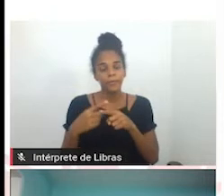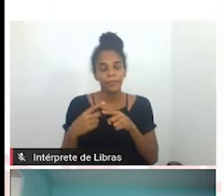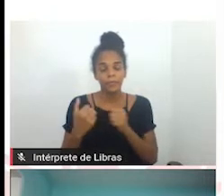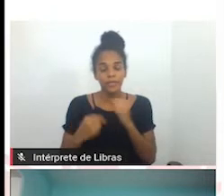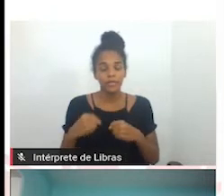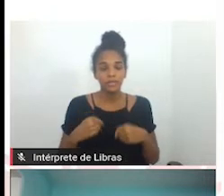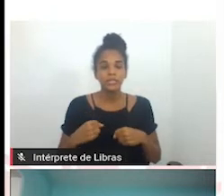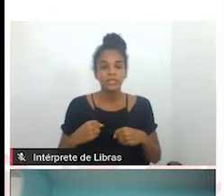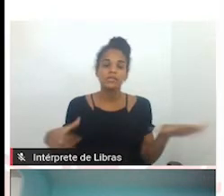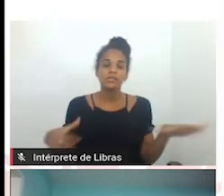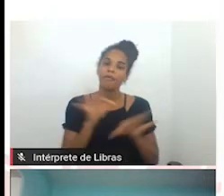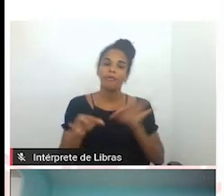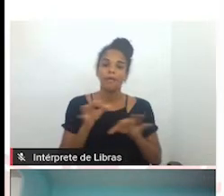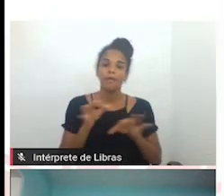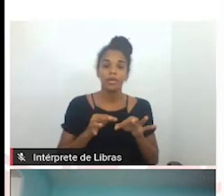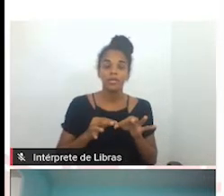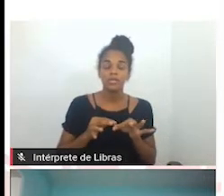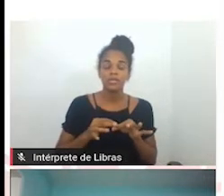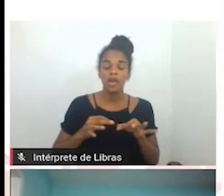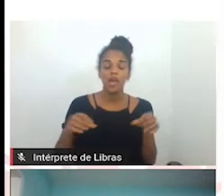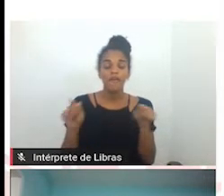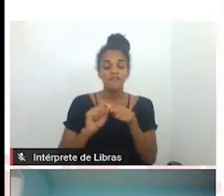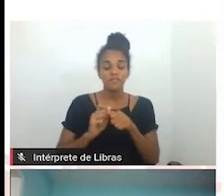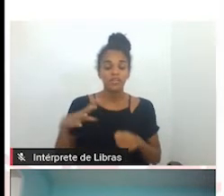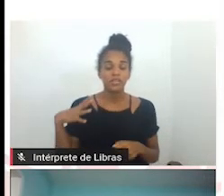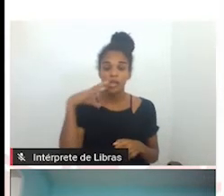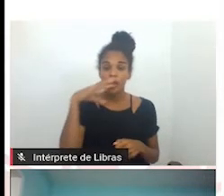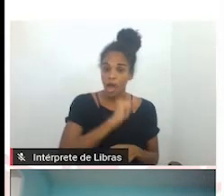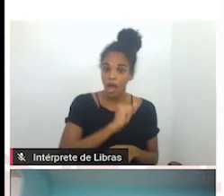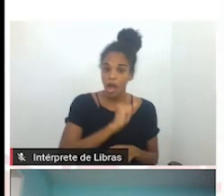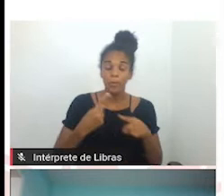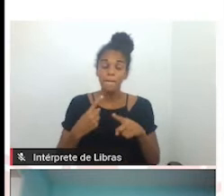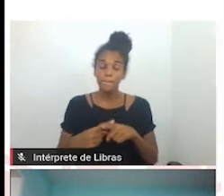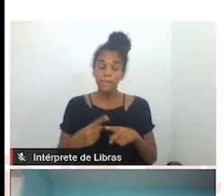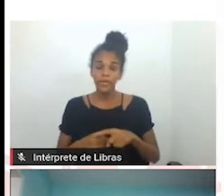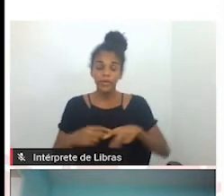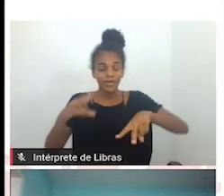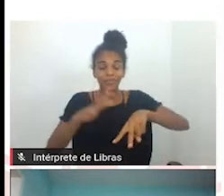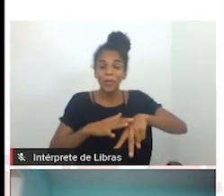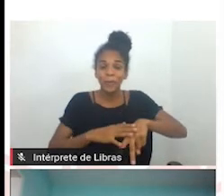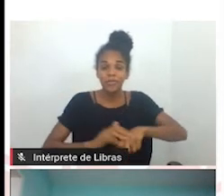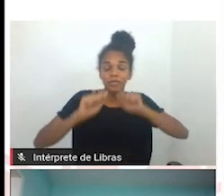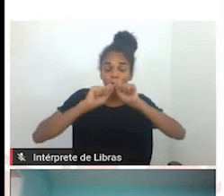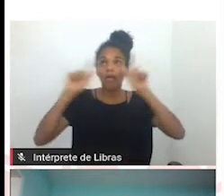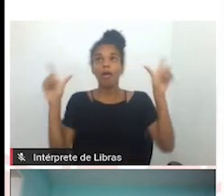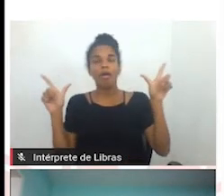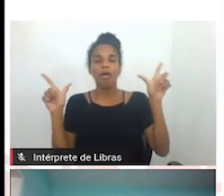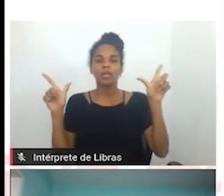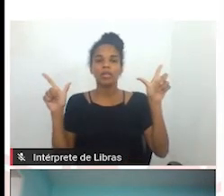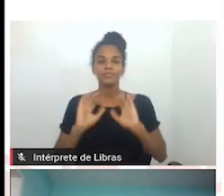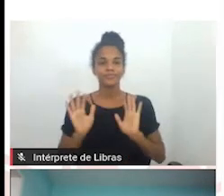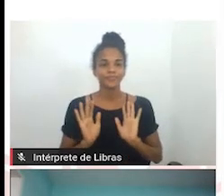acordar. Então, o ideal é a gente ter já bombas preparadas na emergência para fazer essa sedação contínua. Pode passar?